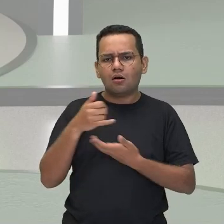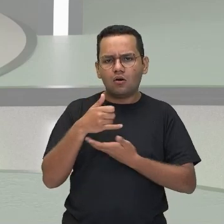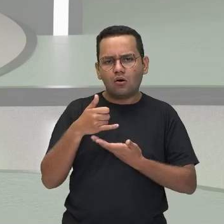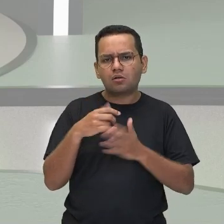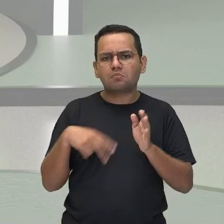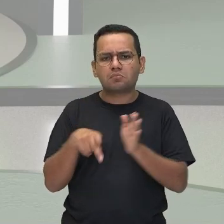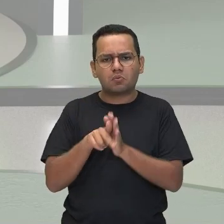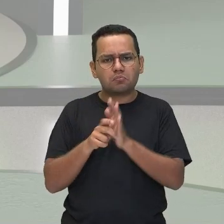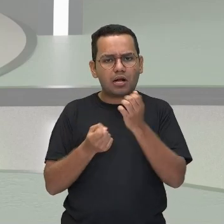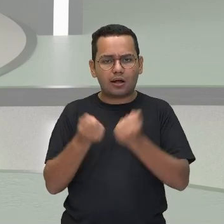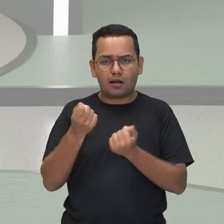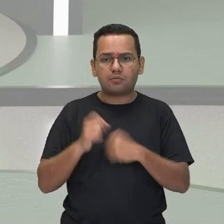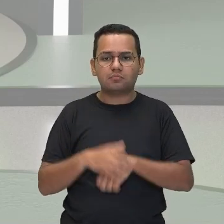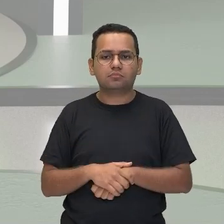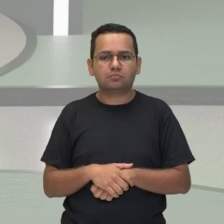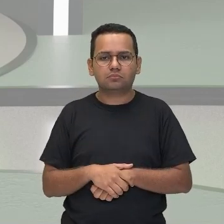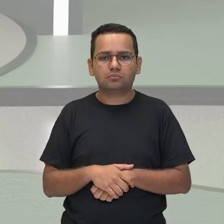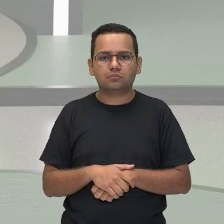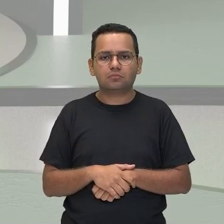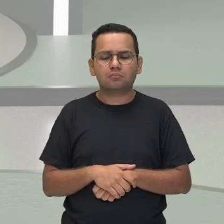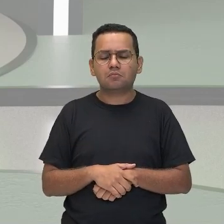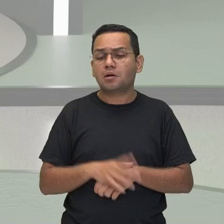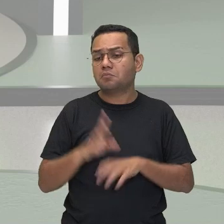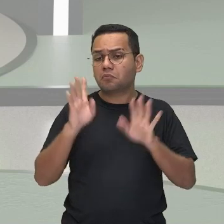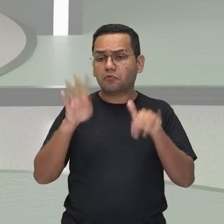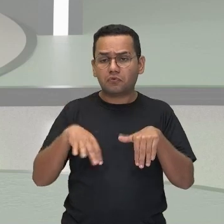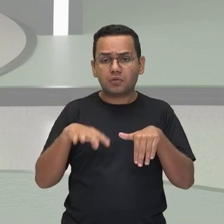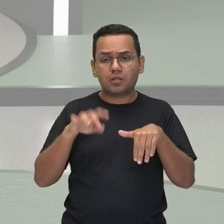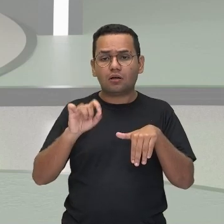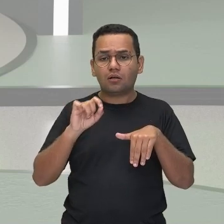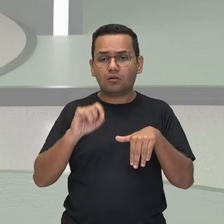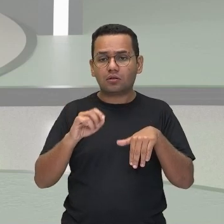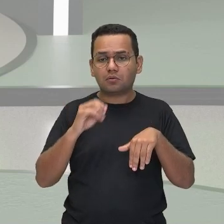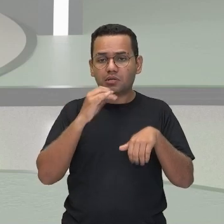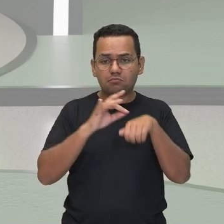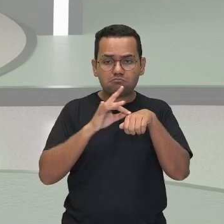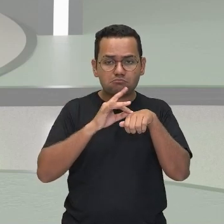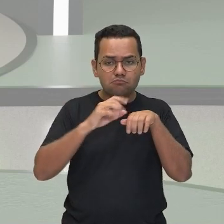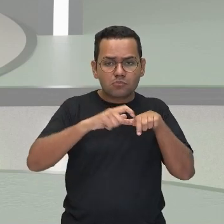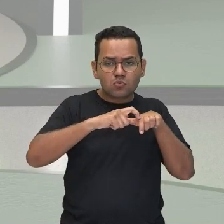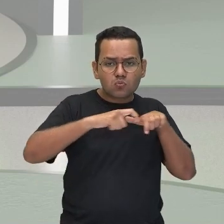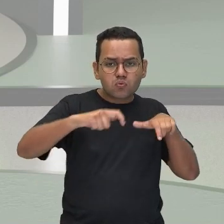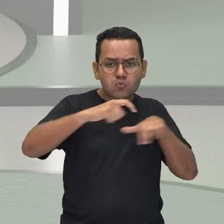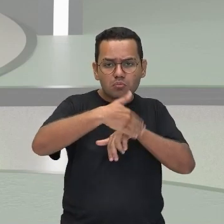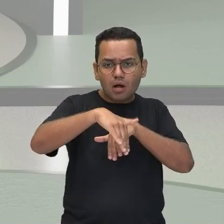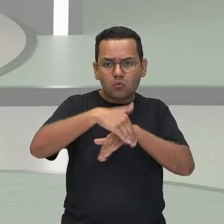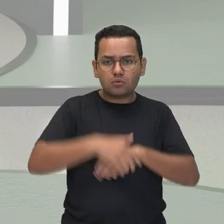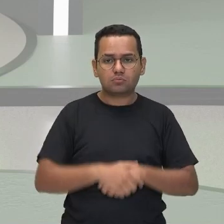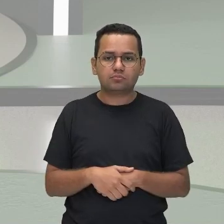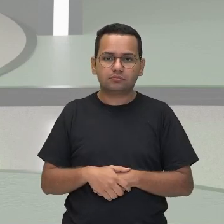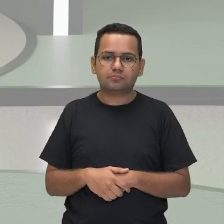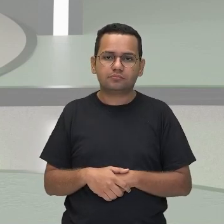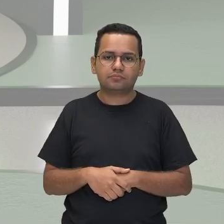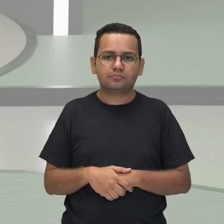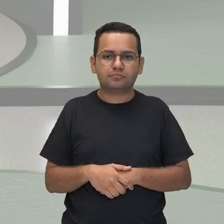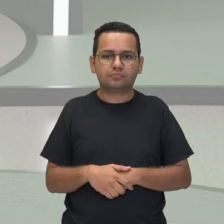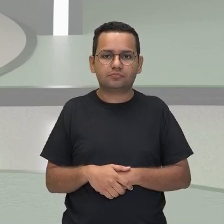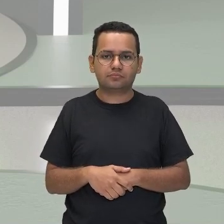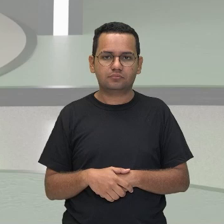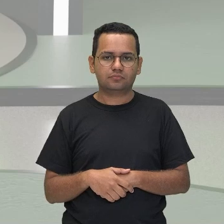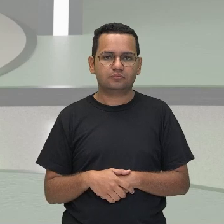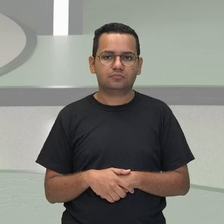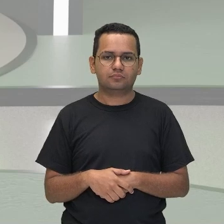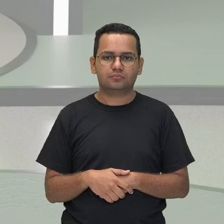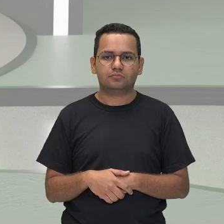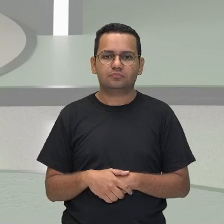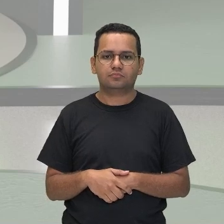final é o asfalto, Então, sobra um produto do petróleo que é utilizado no asfalto das diversas